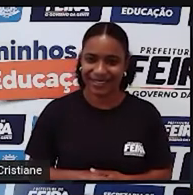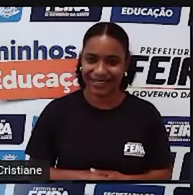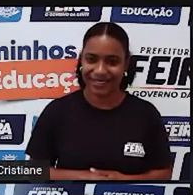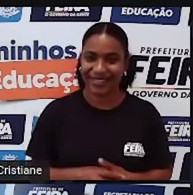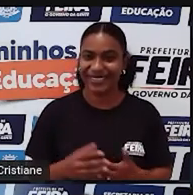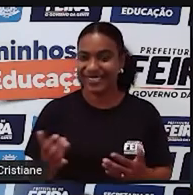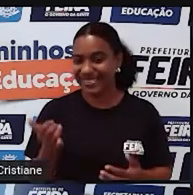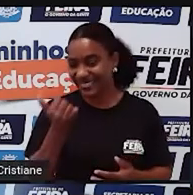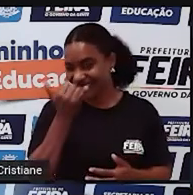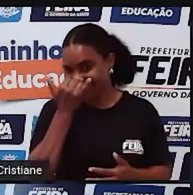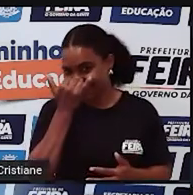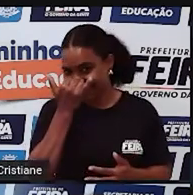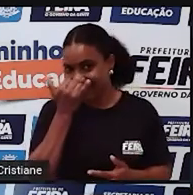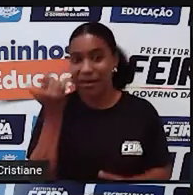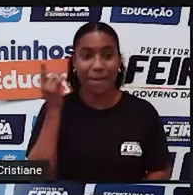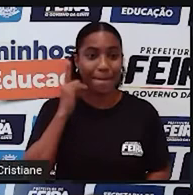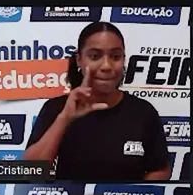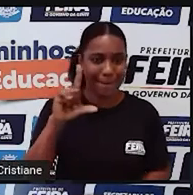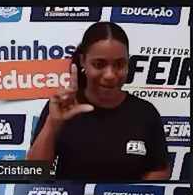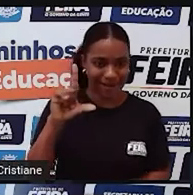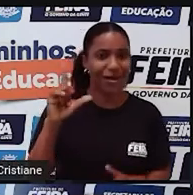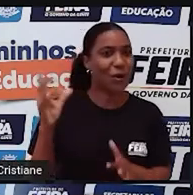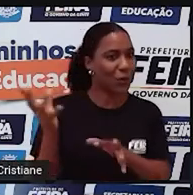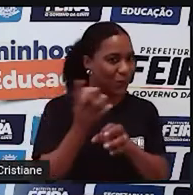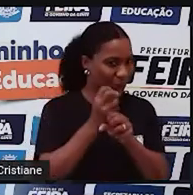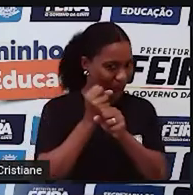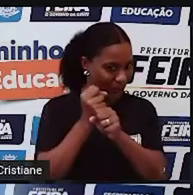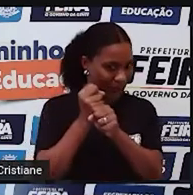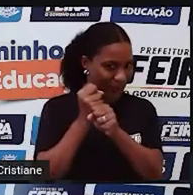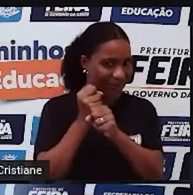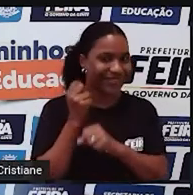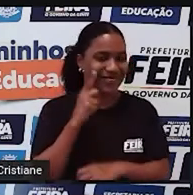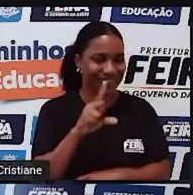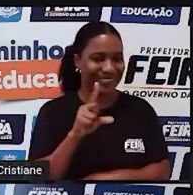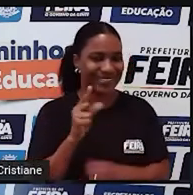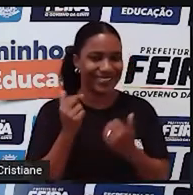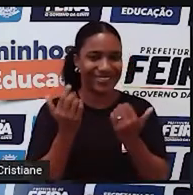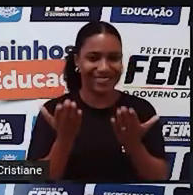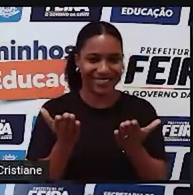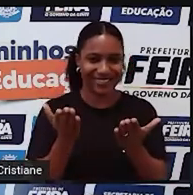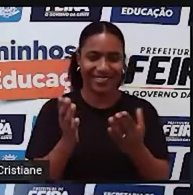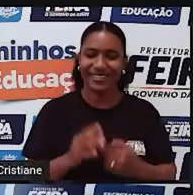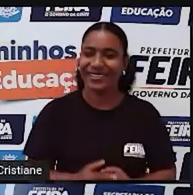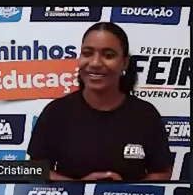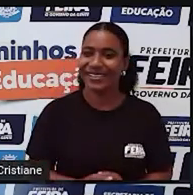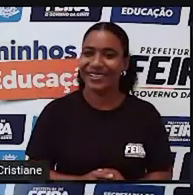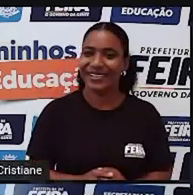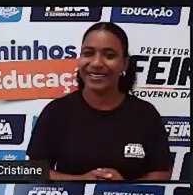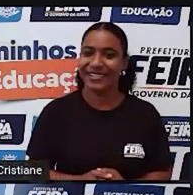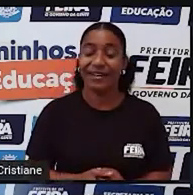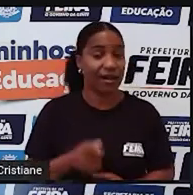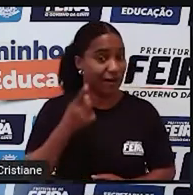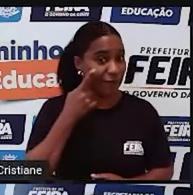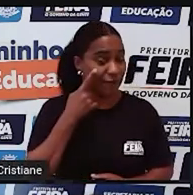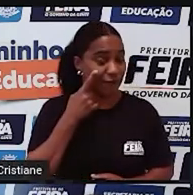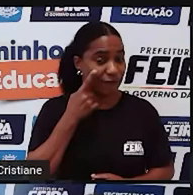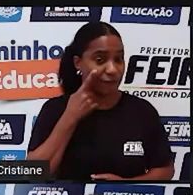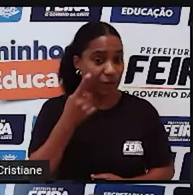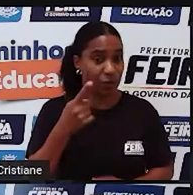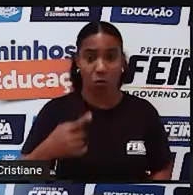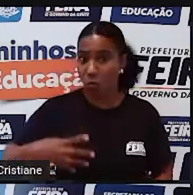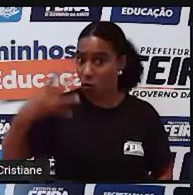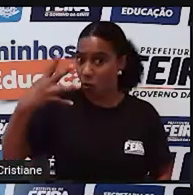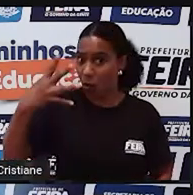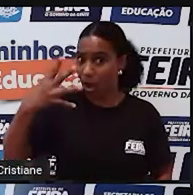esse aqui eu não consegui. Mas completamos o nível, ok? Let's go. Vamos agora para o nível 4. Number 4.